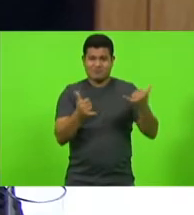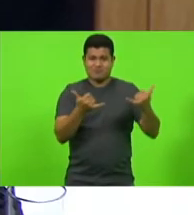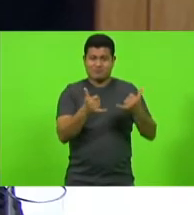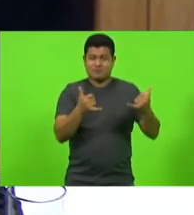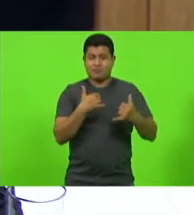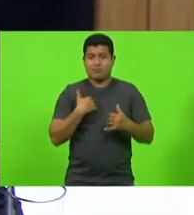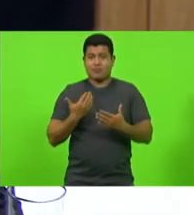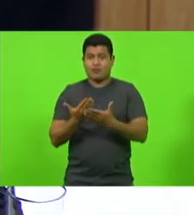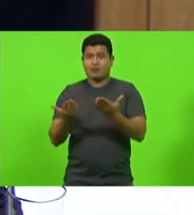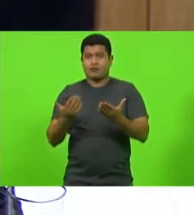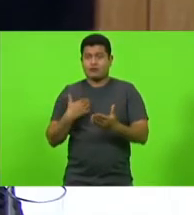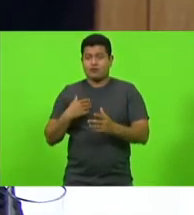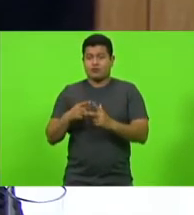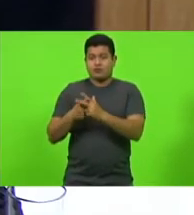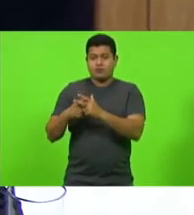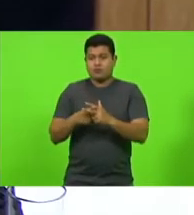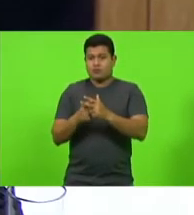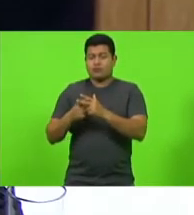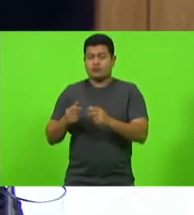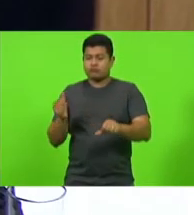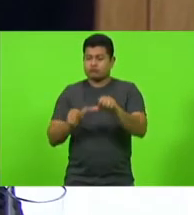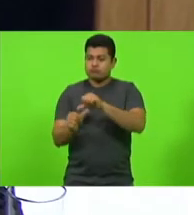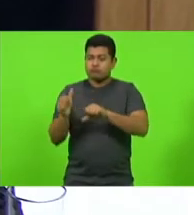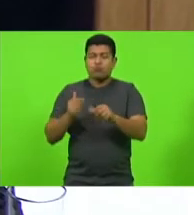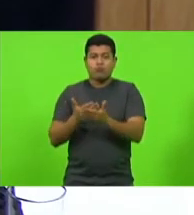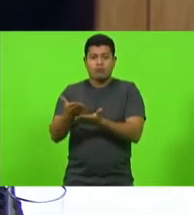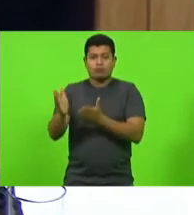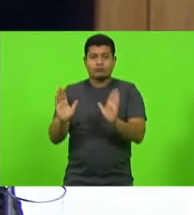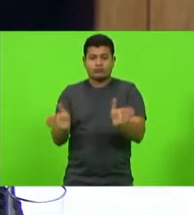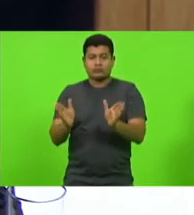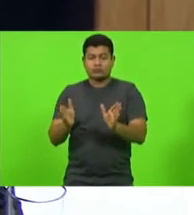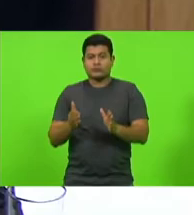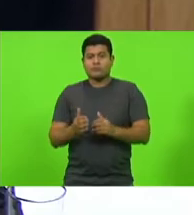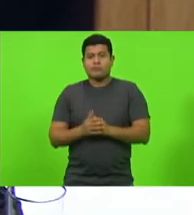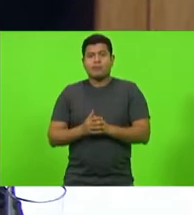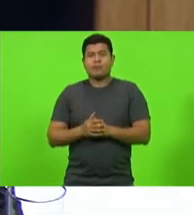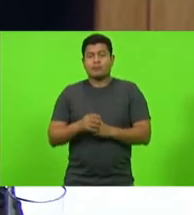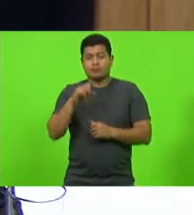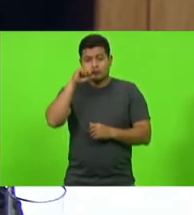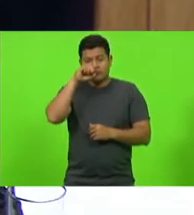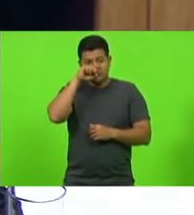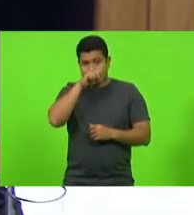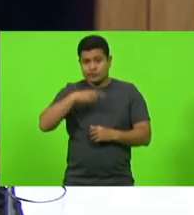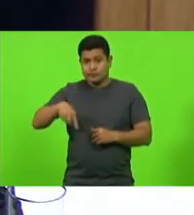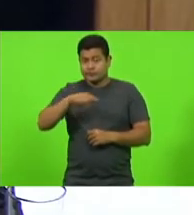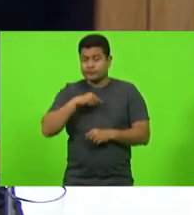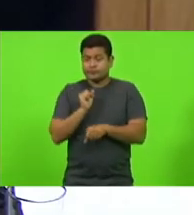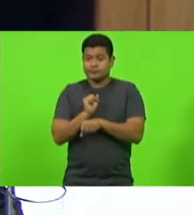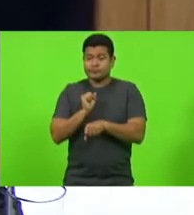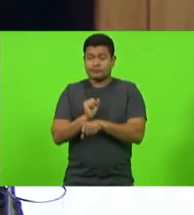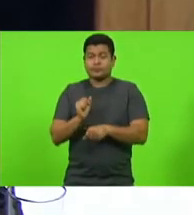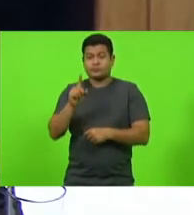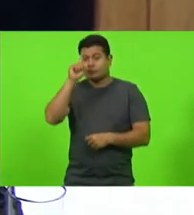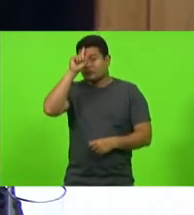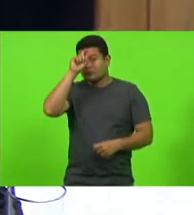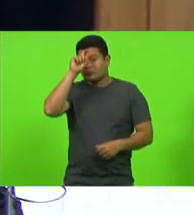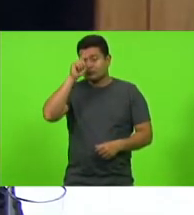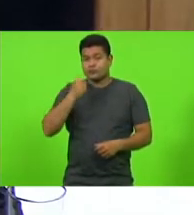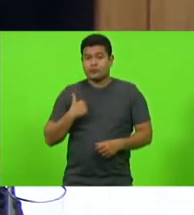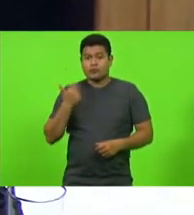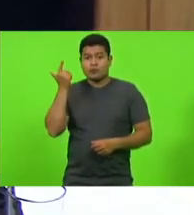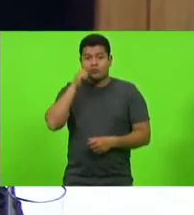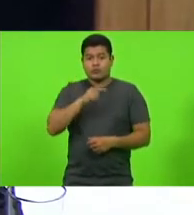eles estão alterando, já foi encaminhado para o setor competente, esperamos que, tão logo, o hospital receba